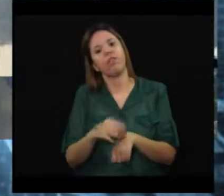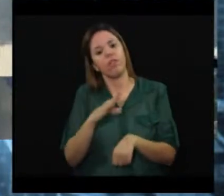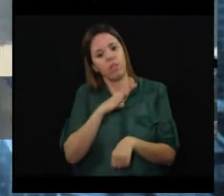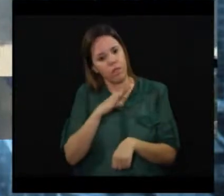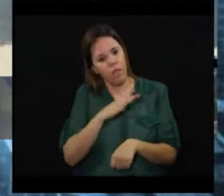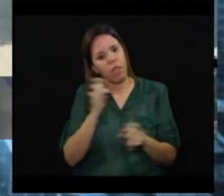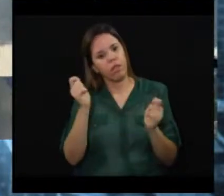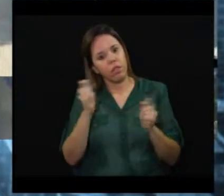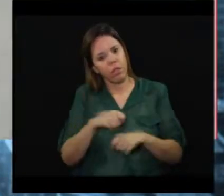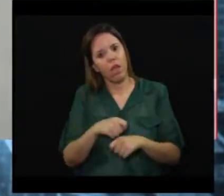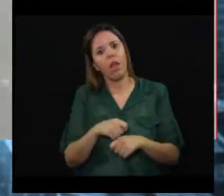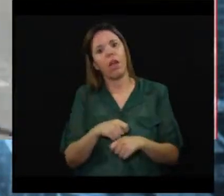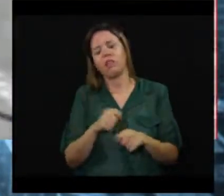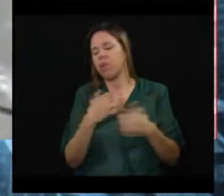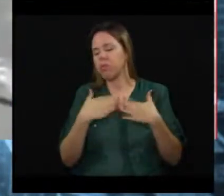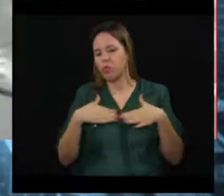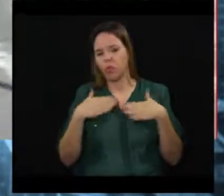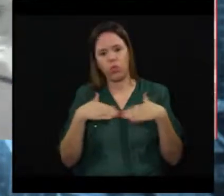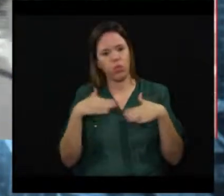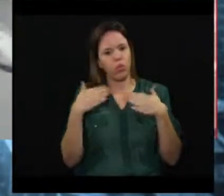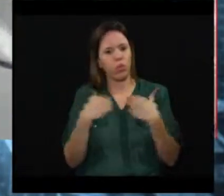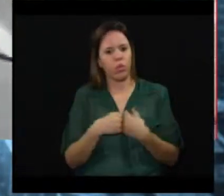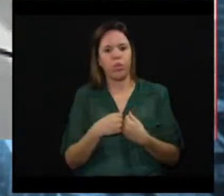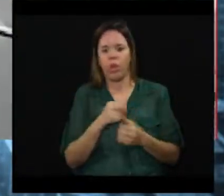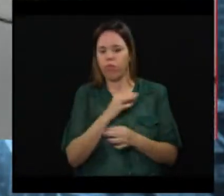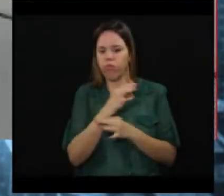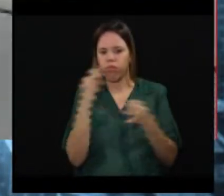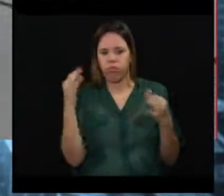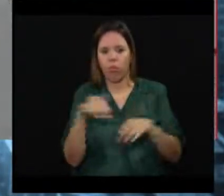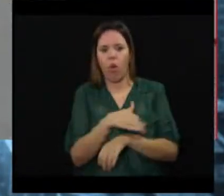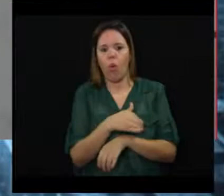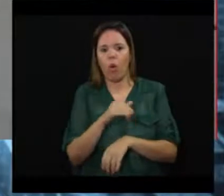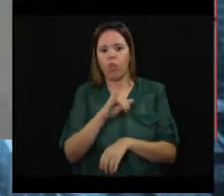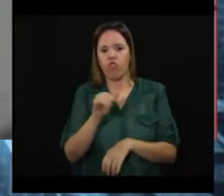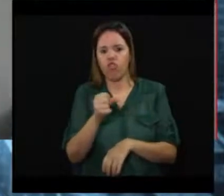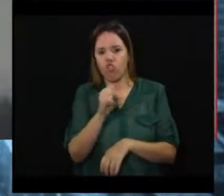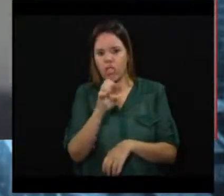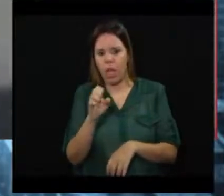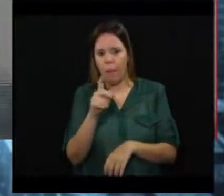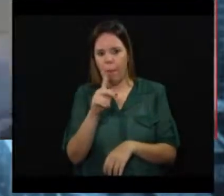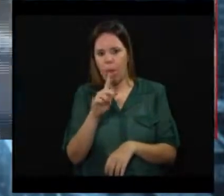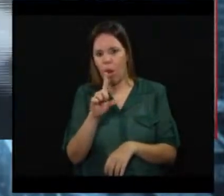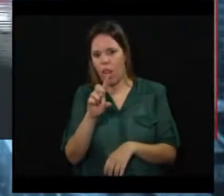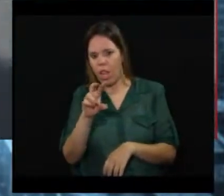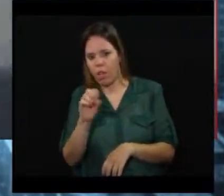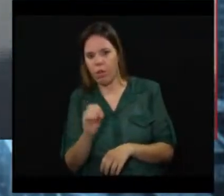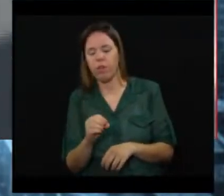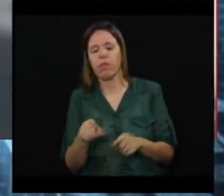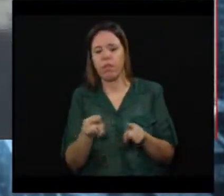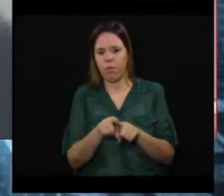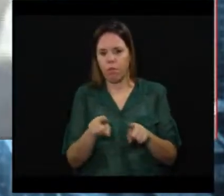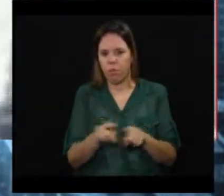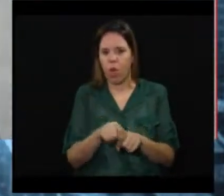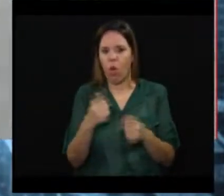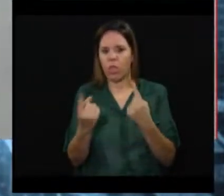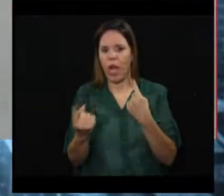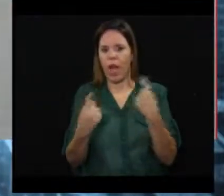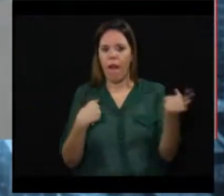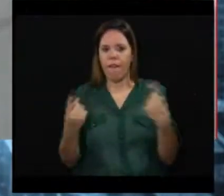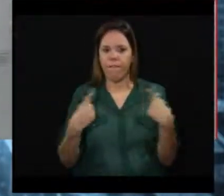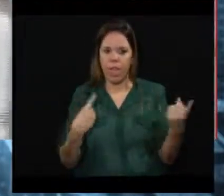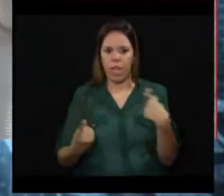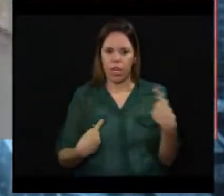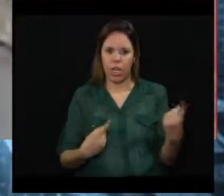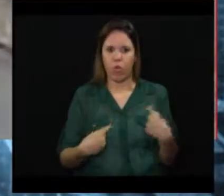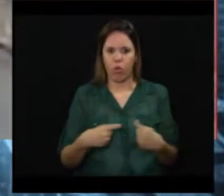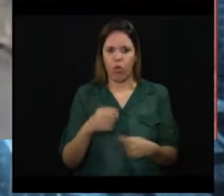Moraes Salles está tranquilo com a José Paulino. Neste momento, Orozimbumaia ali pertinho da Delfino Sintra,